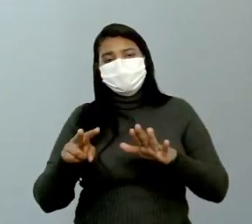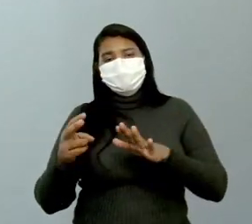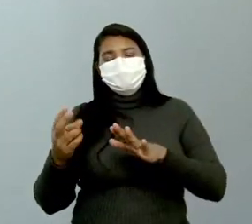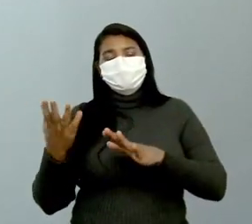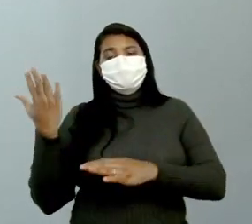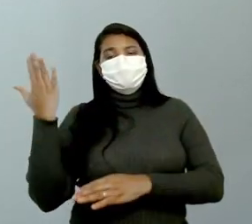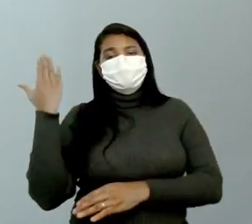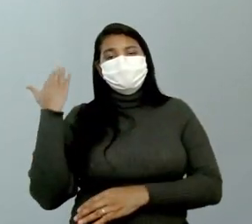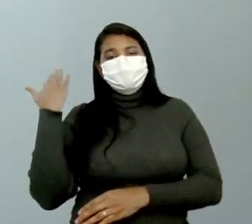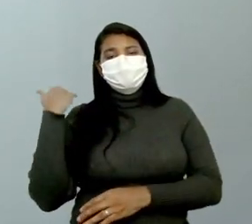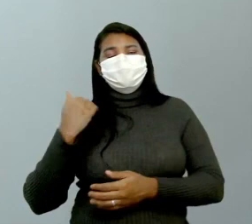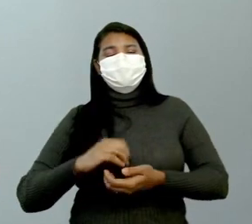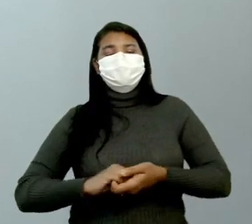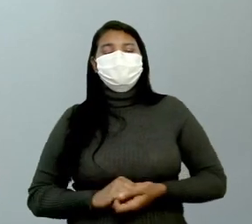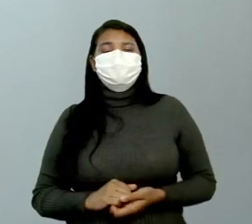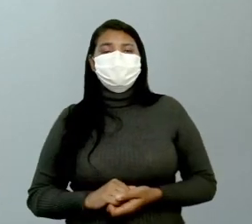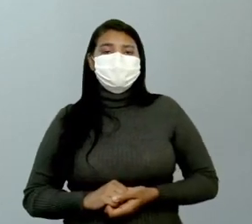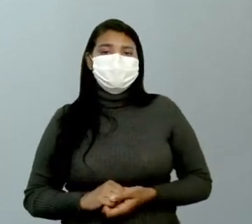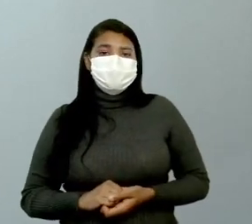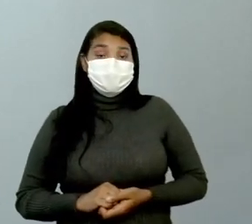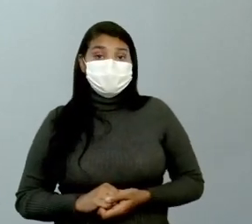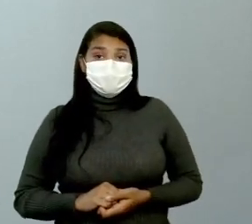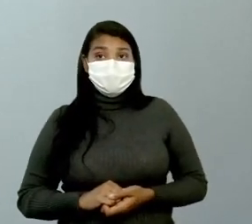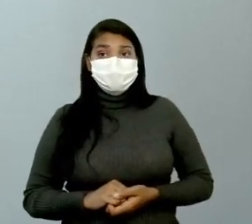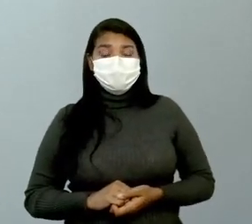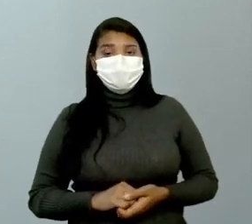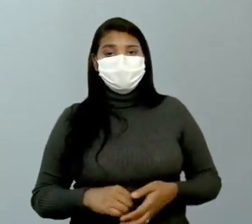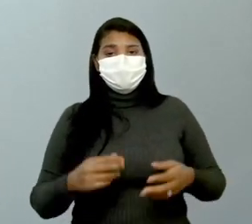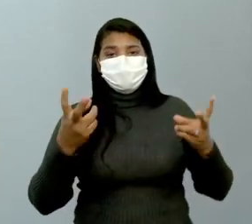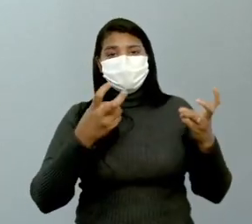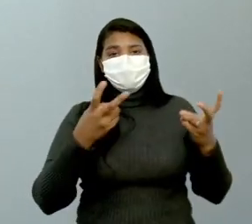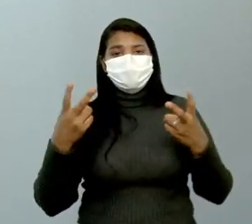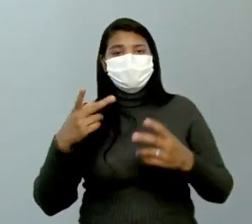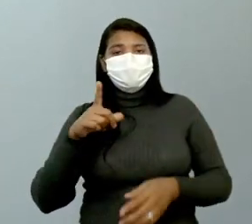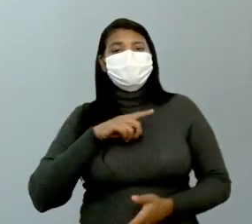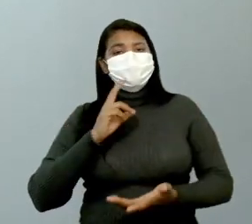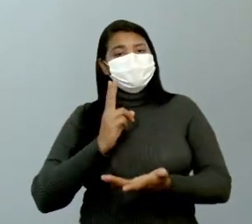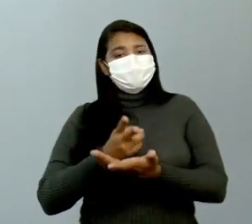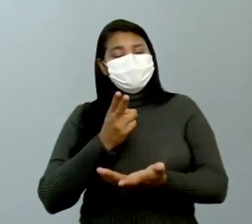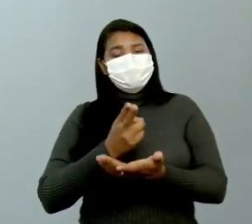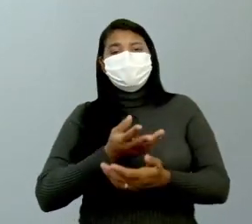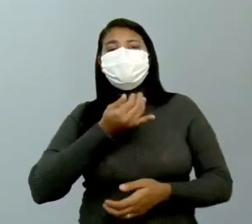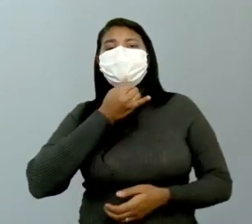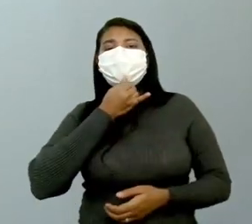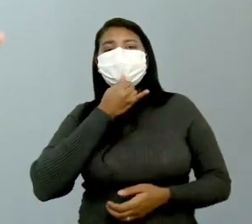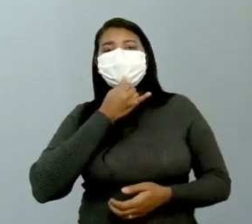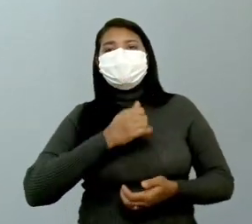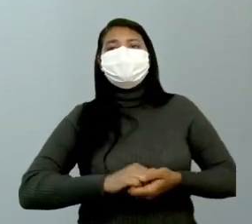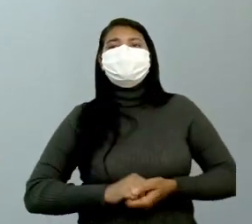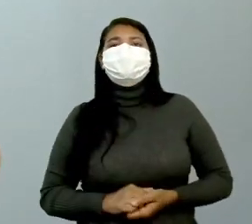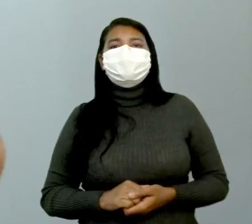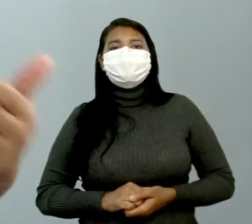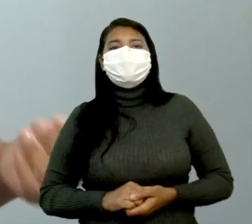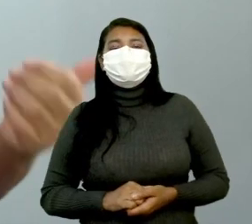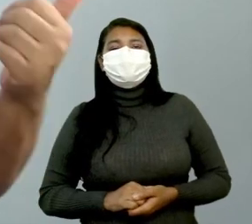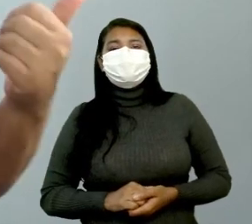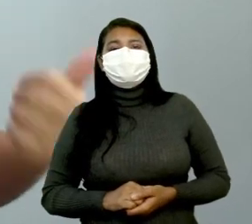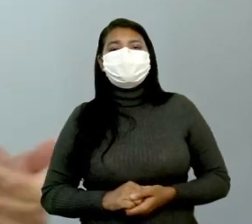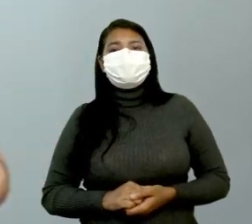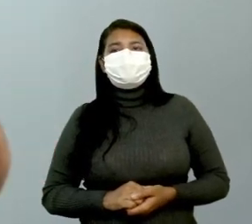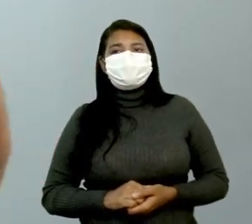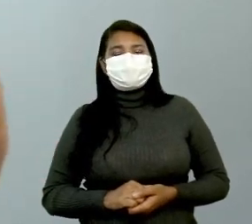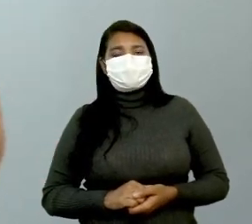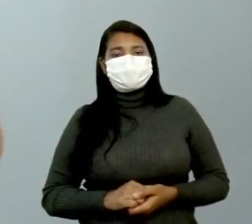passada. Então, perceba que temos aí sempre nesses exemplos, além da